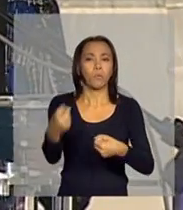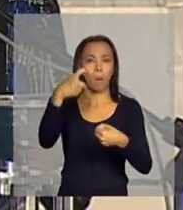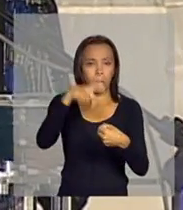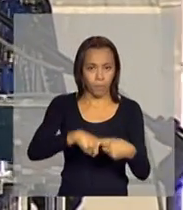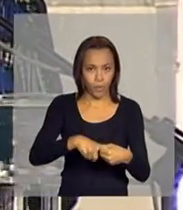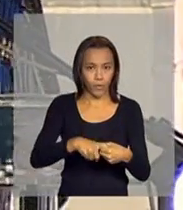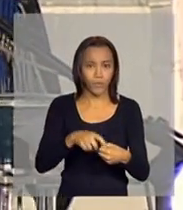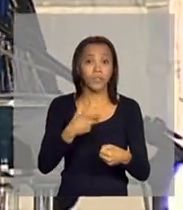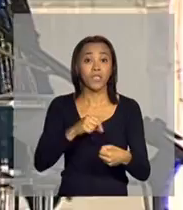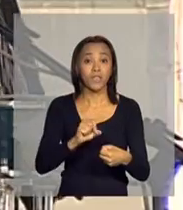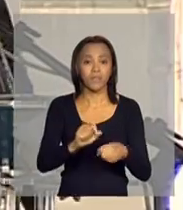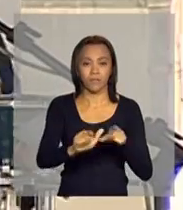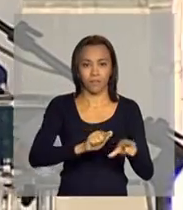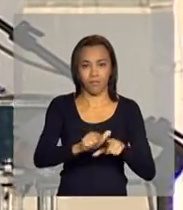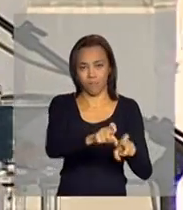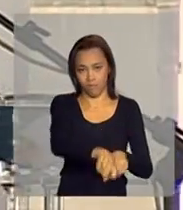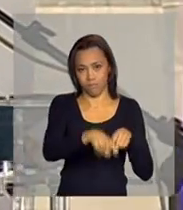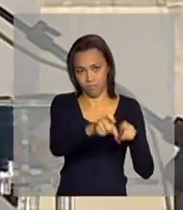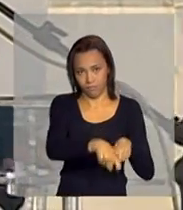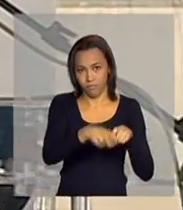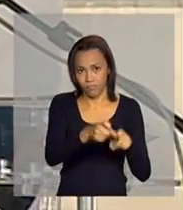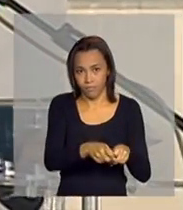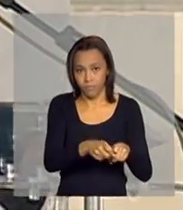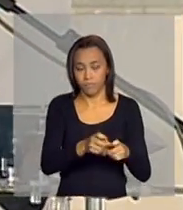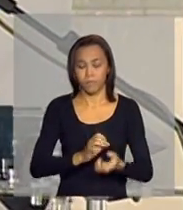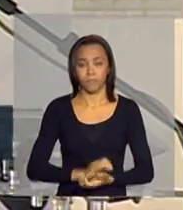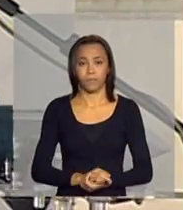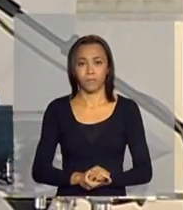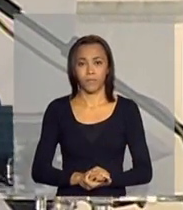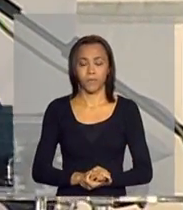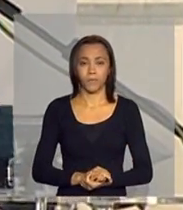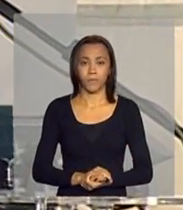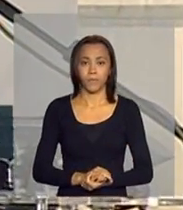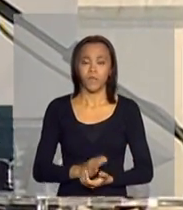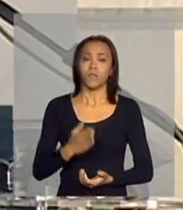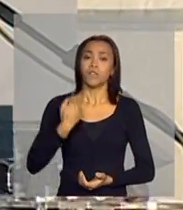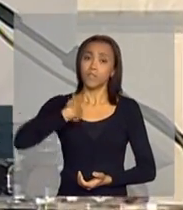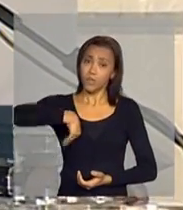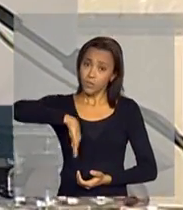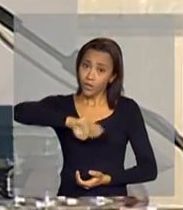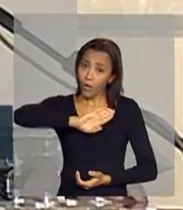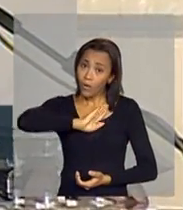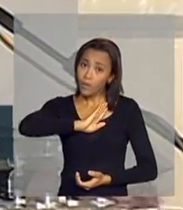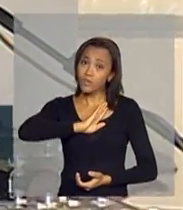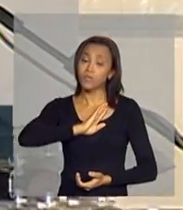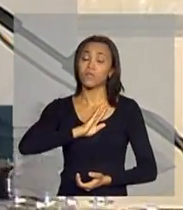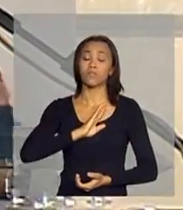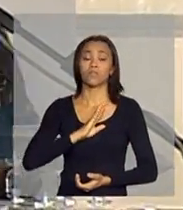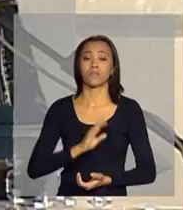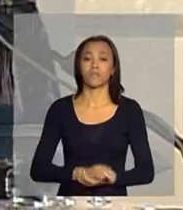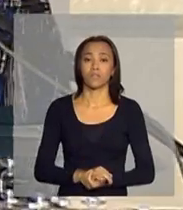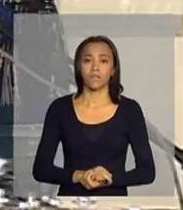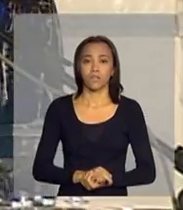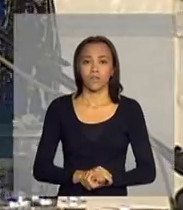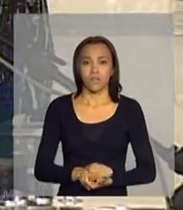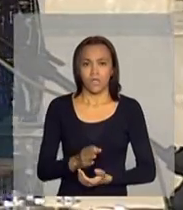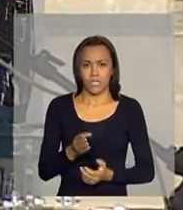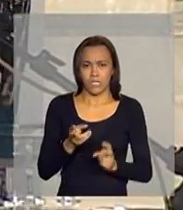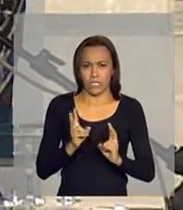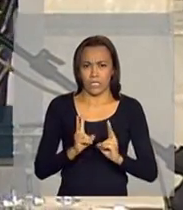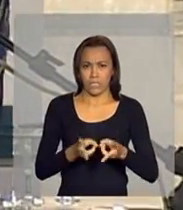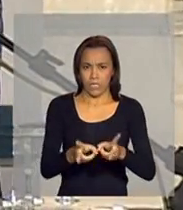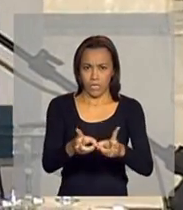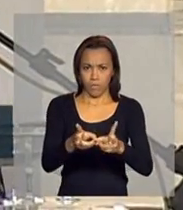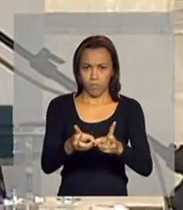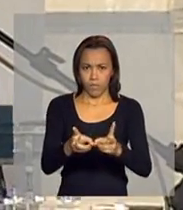produtor rural. E que nós estamos na reta final para construir